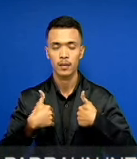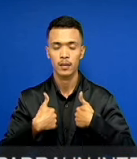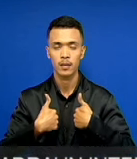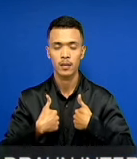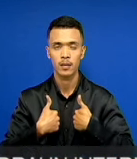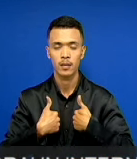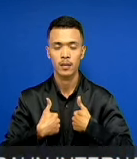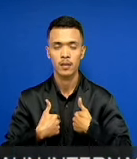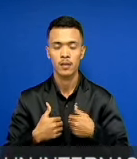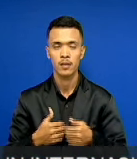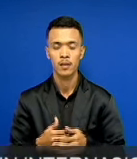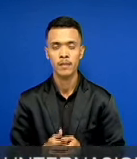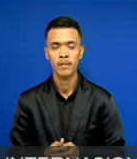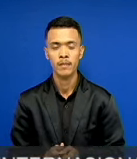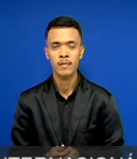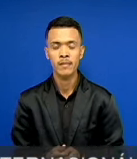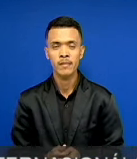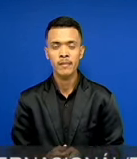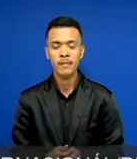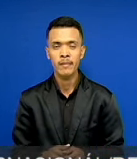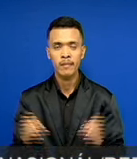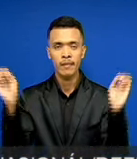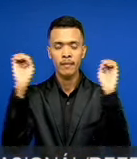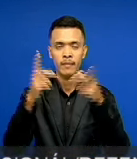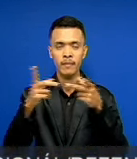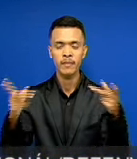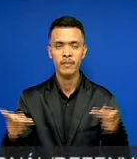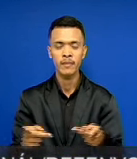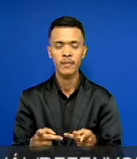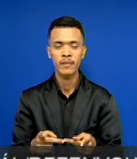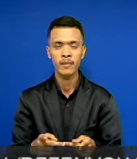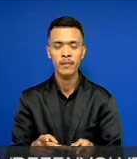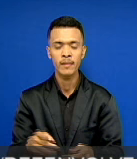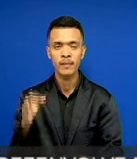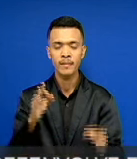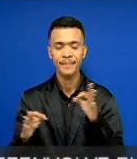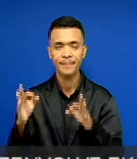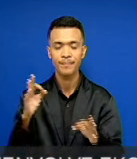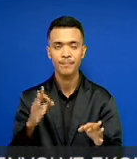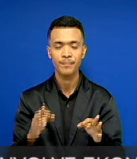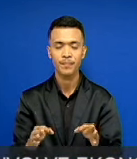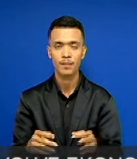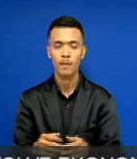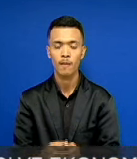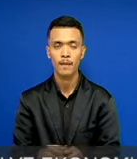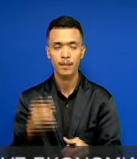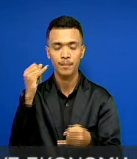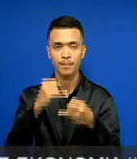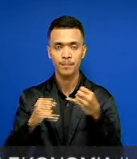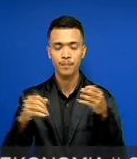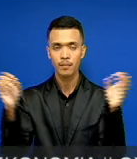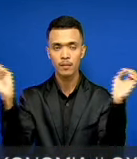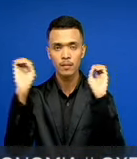novo letras é bem lá e espaço, só de edit e conteúdo de redação final lá e